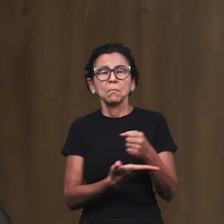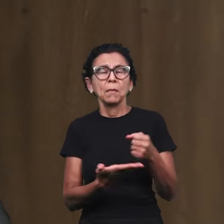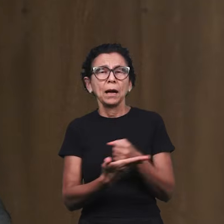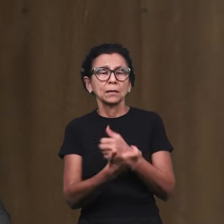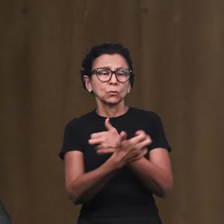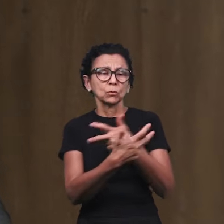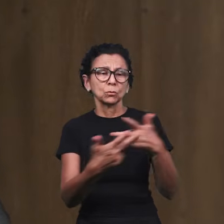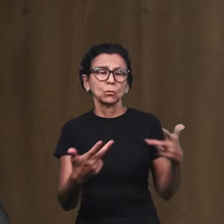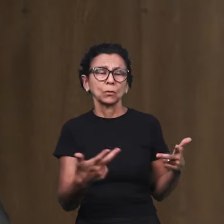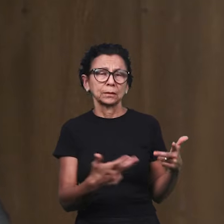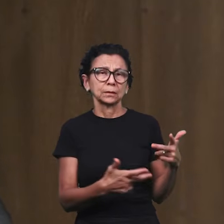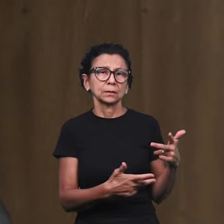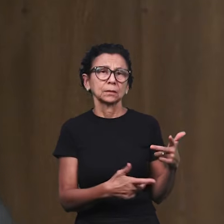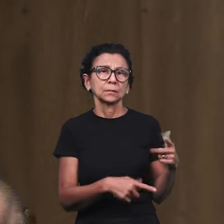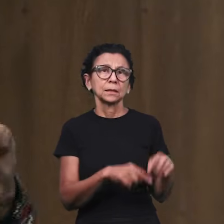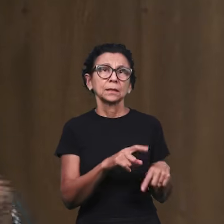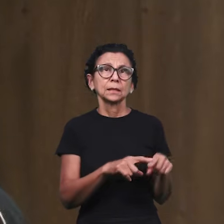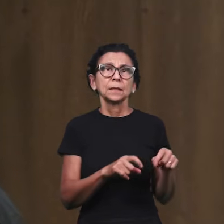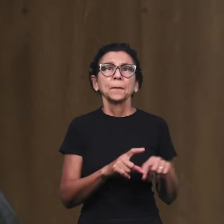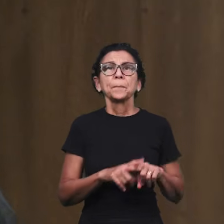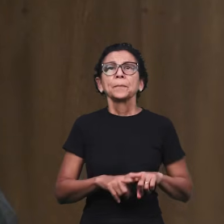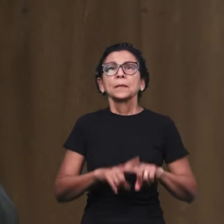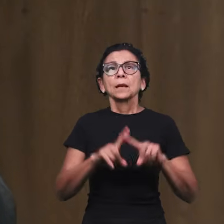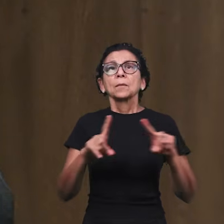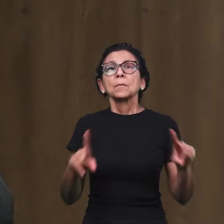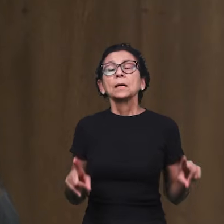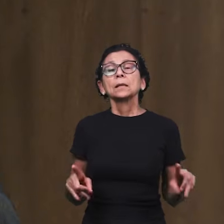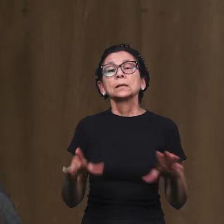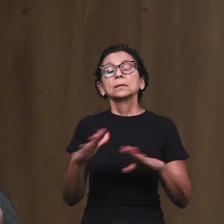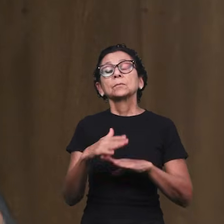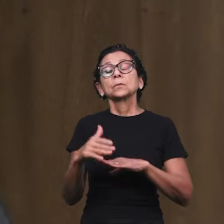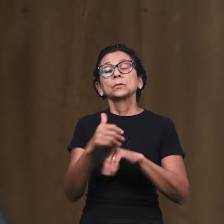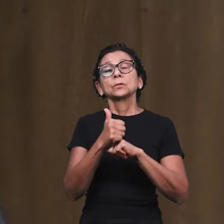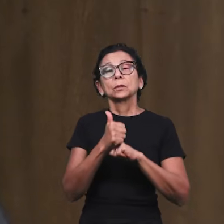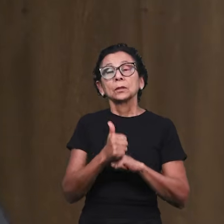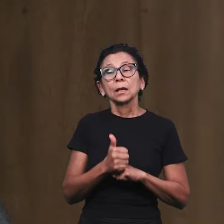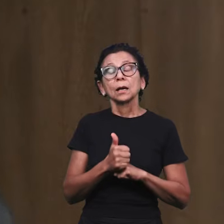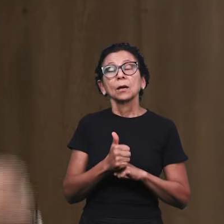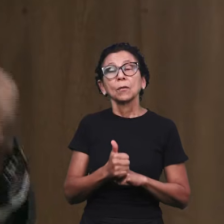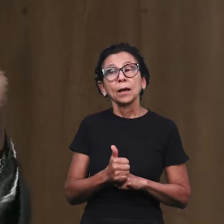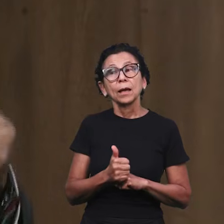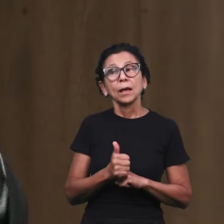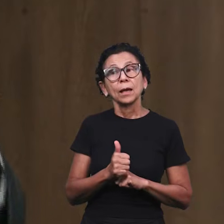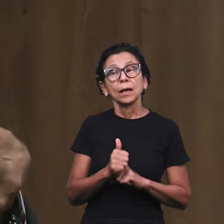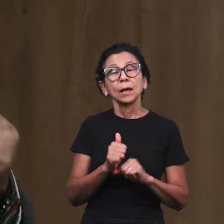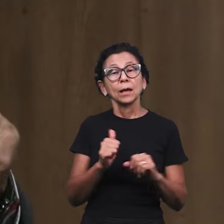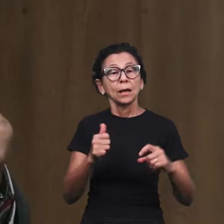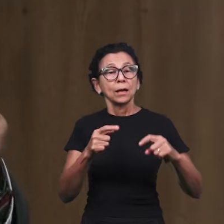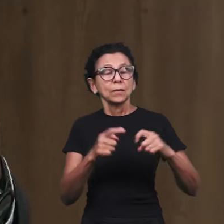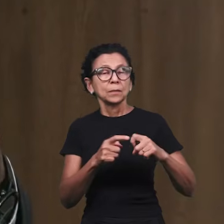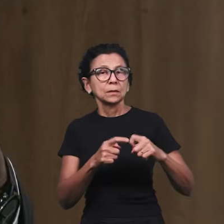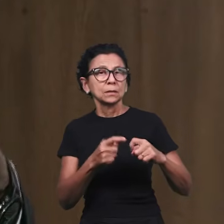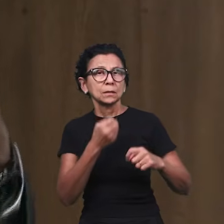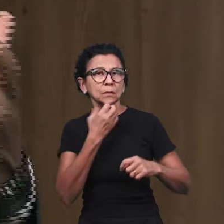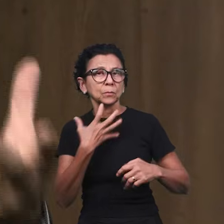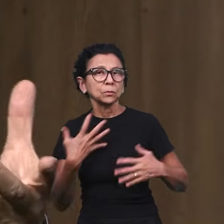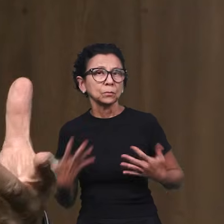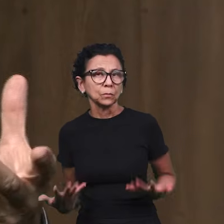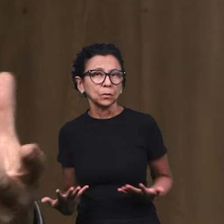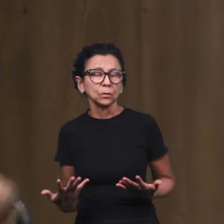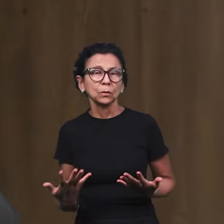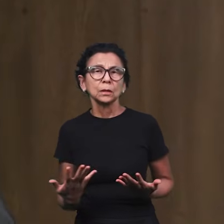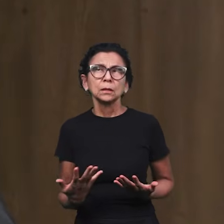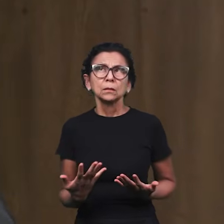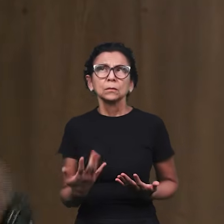termos de atividade profissional, a medicina ela é muito boa quando você tem a